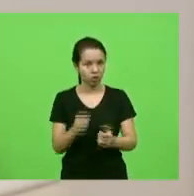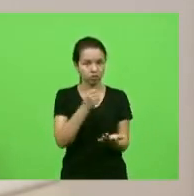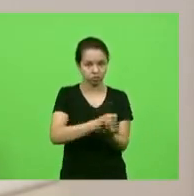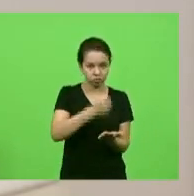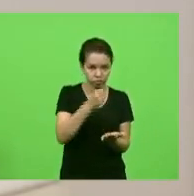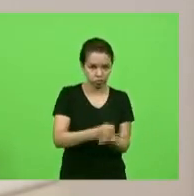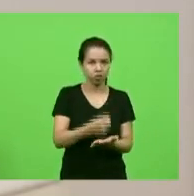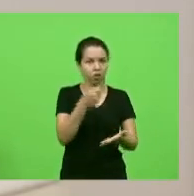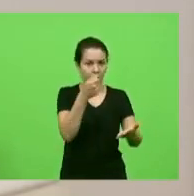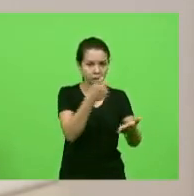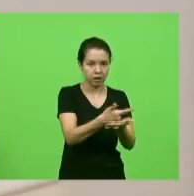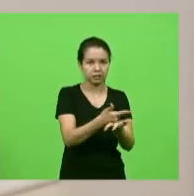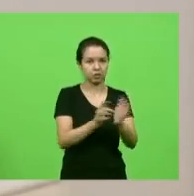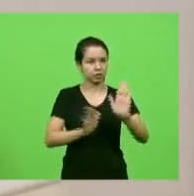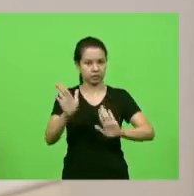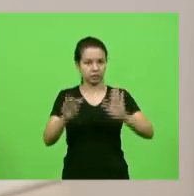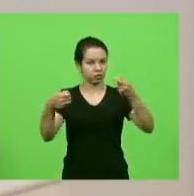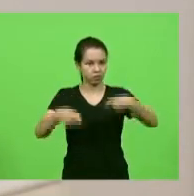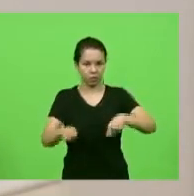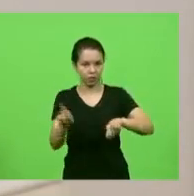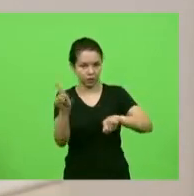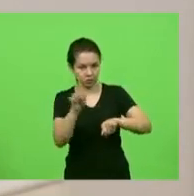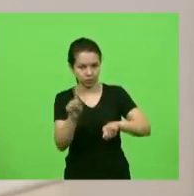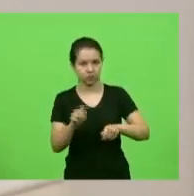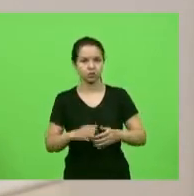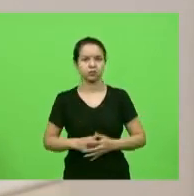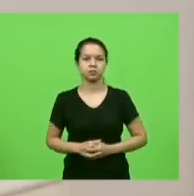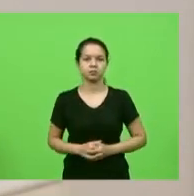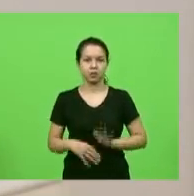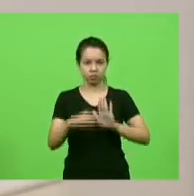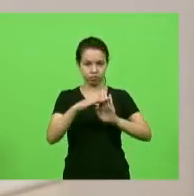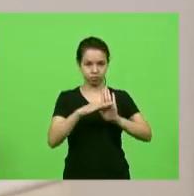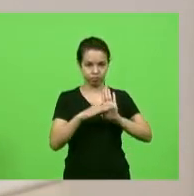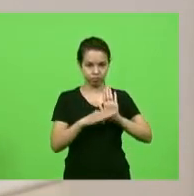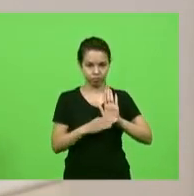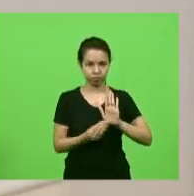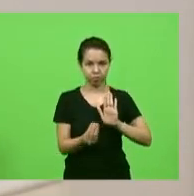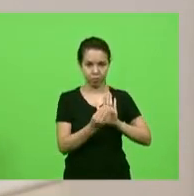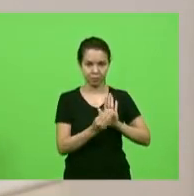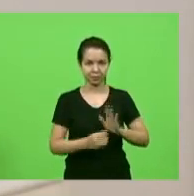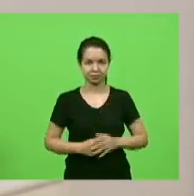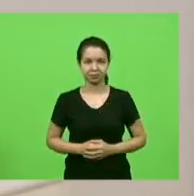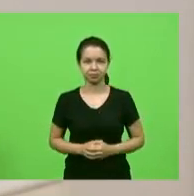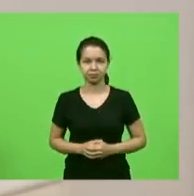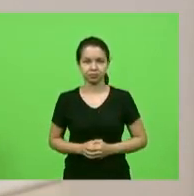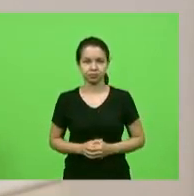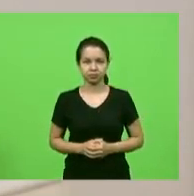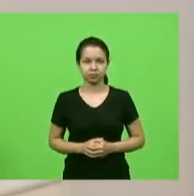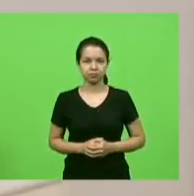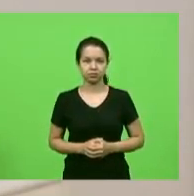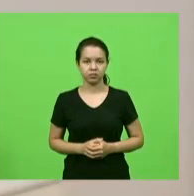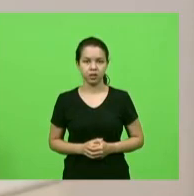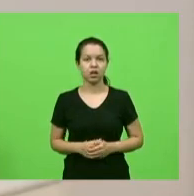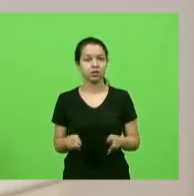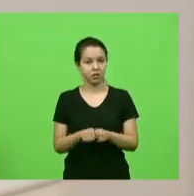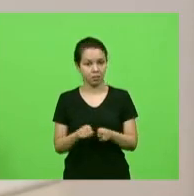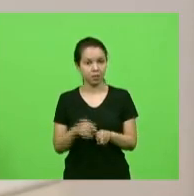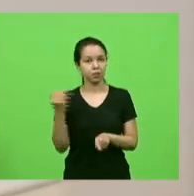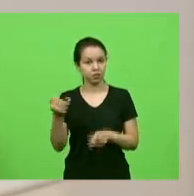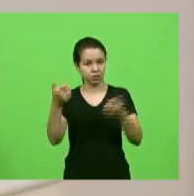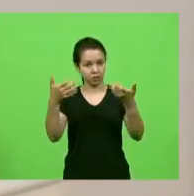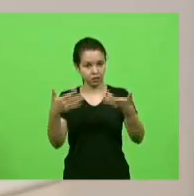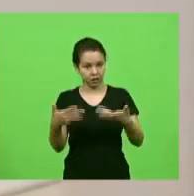licitação, observado todos os termos deste parecer, fecha aspas. De se ressaltar que o parecer jurídico se